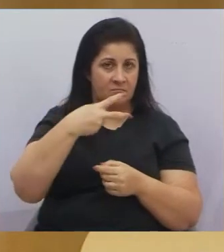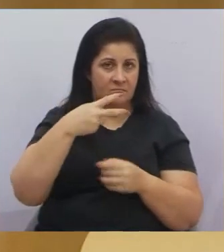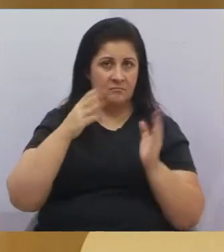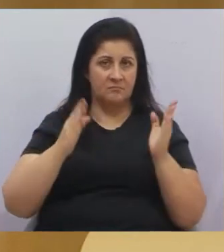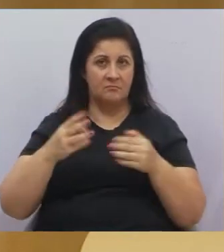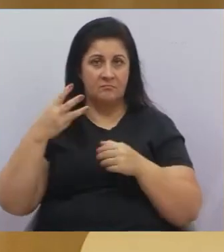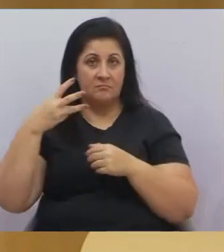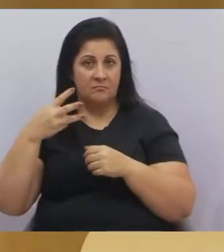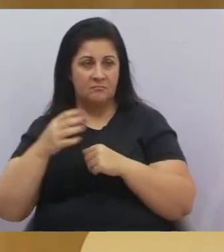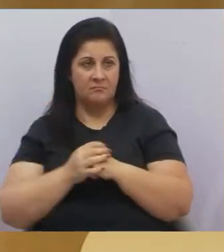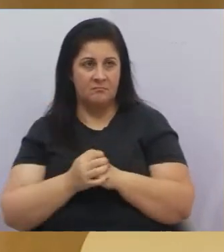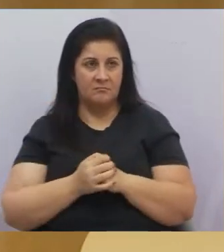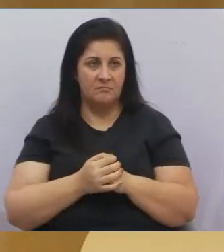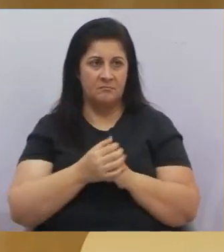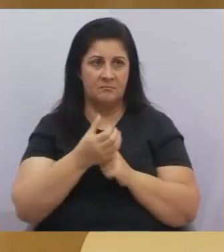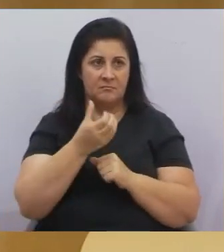de